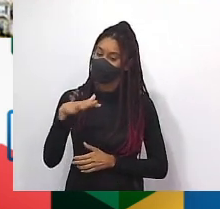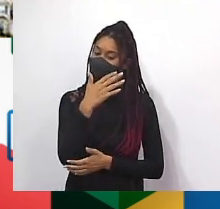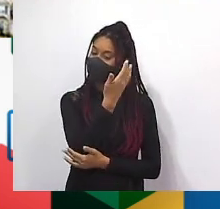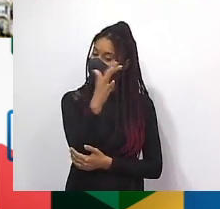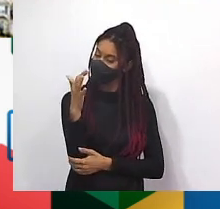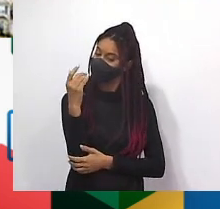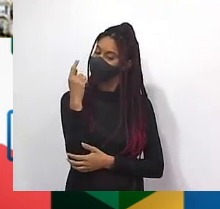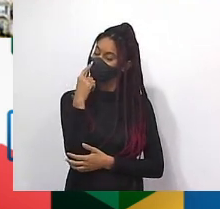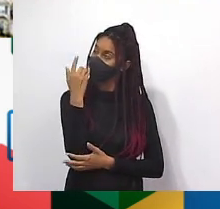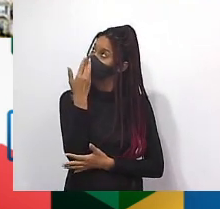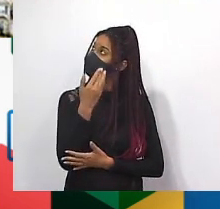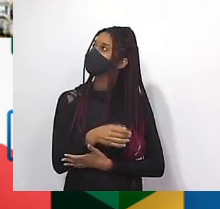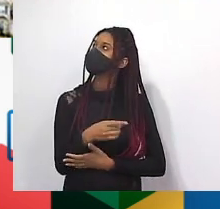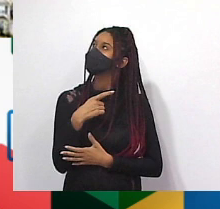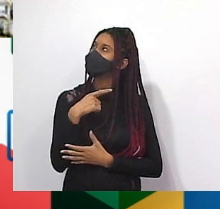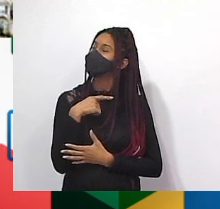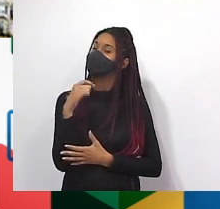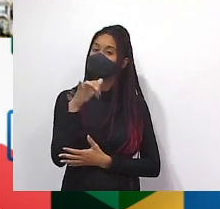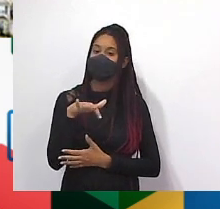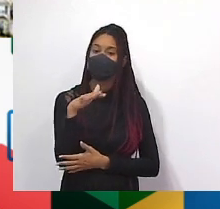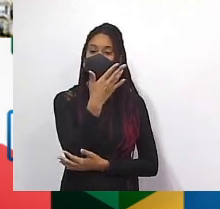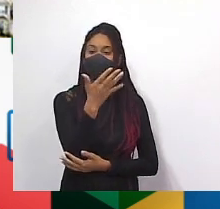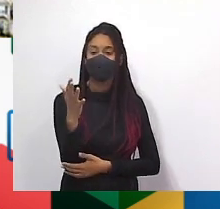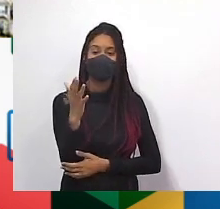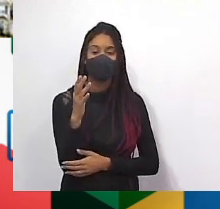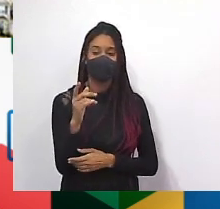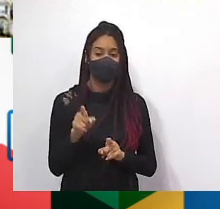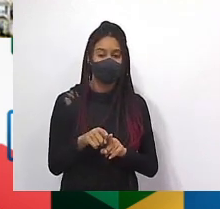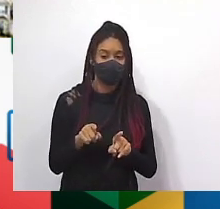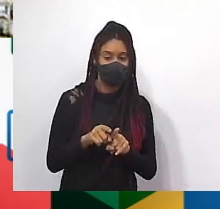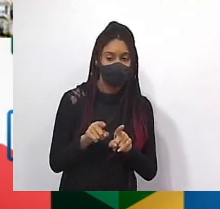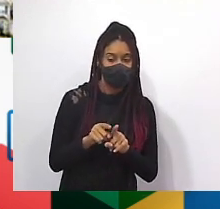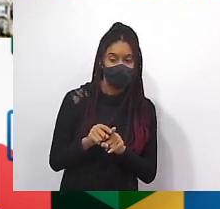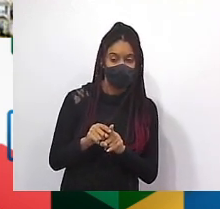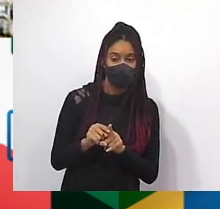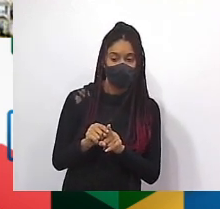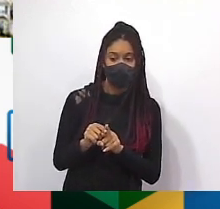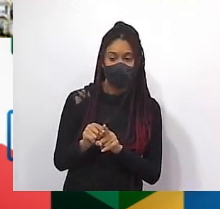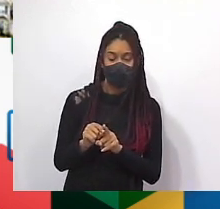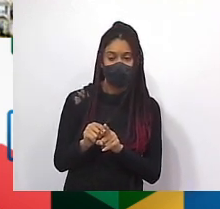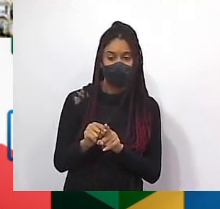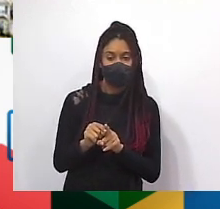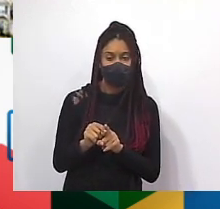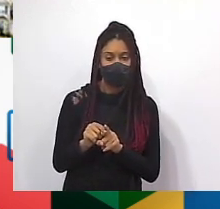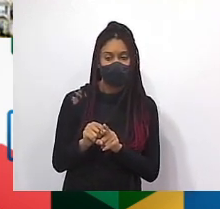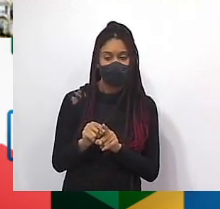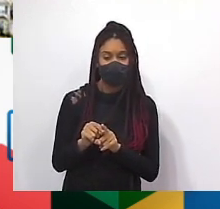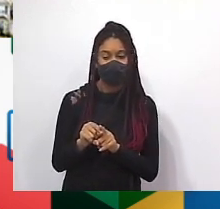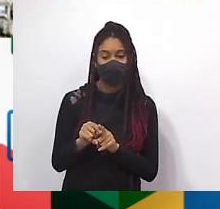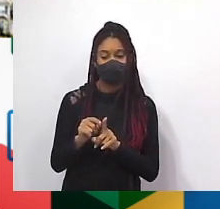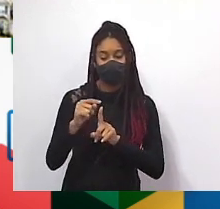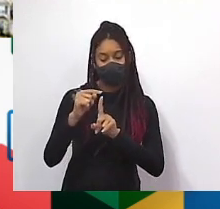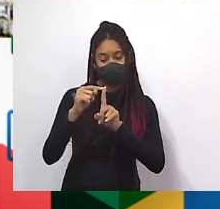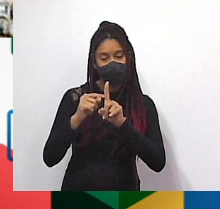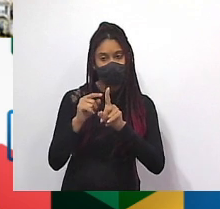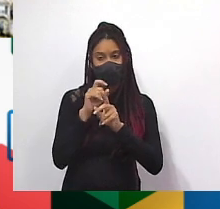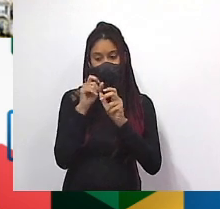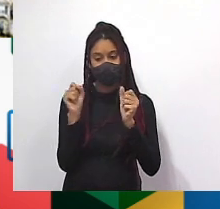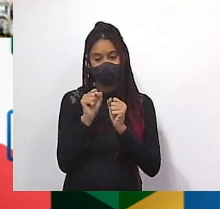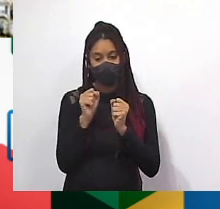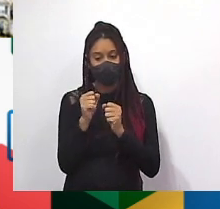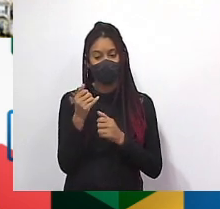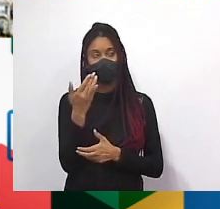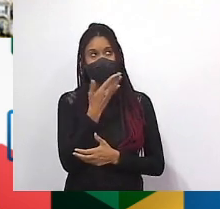floresta ainda, de mata, né, de campo. E a temperatura, perceba que é uma temperatura mais baixa, né, uma temperatura mais fria. Aí